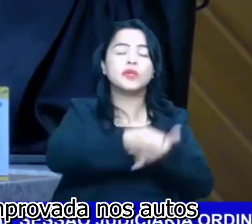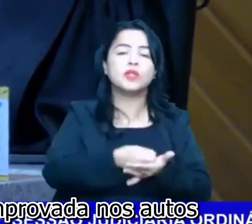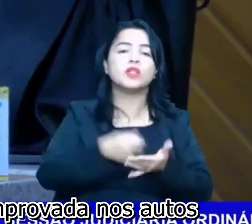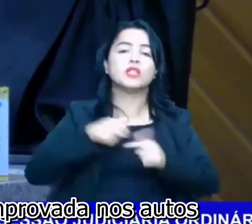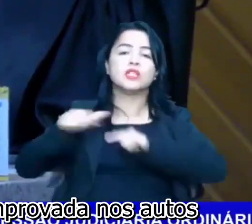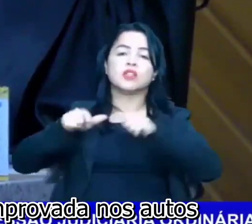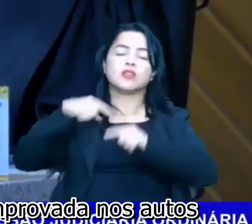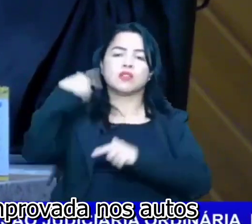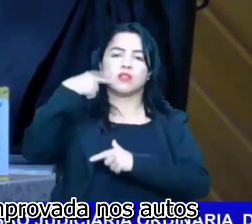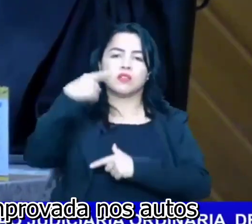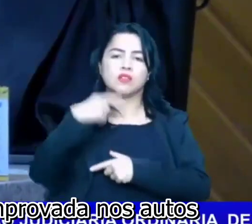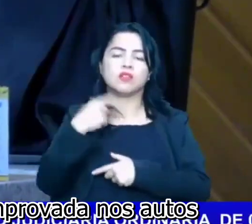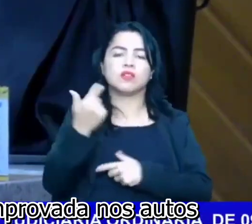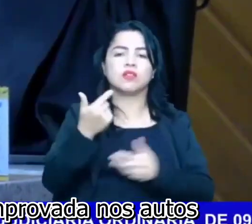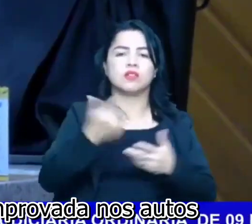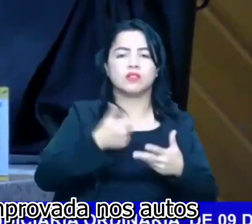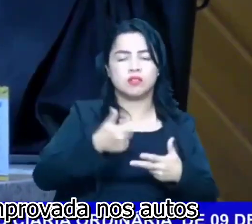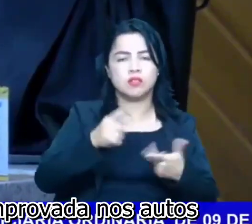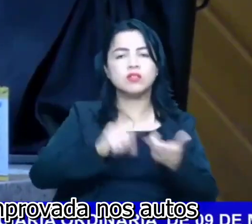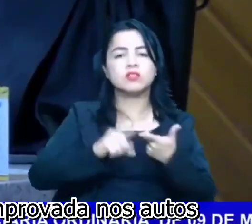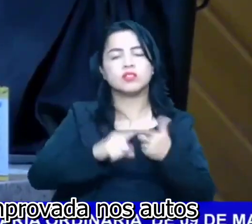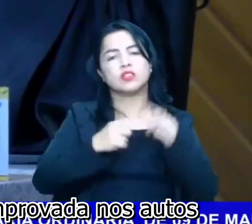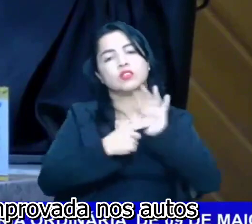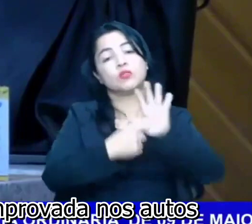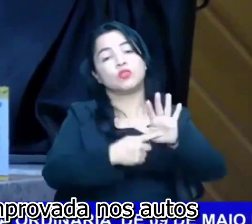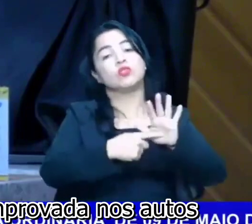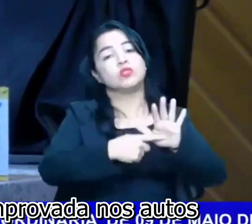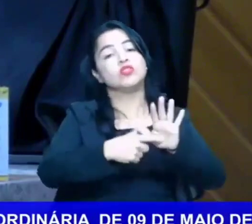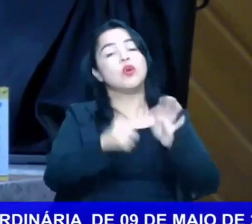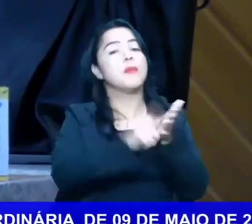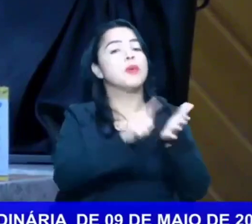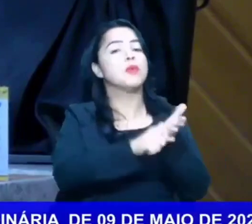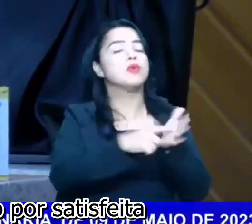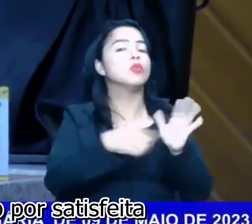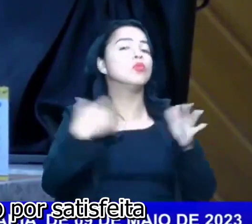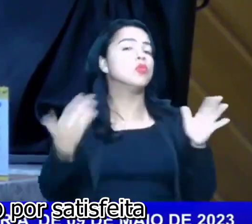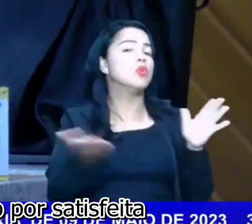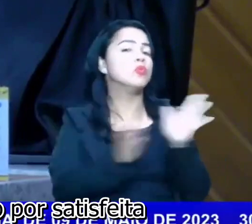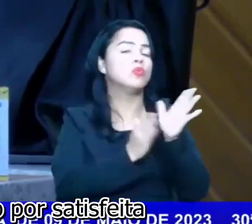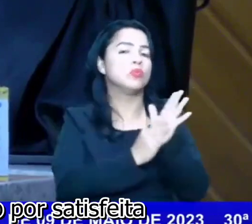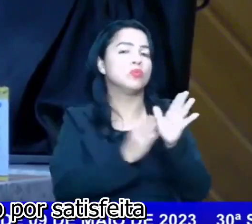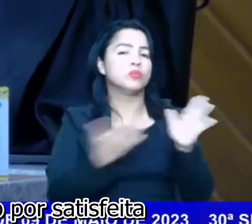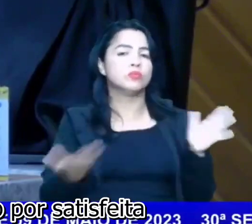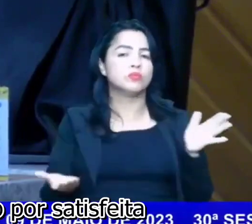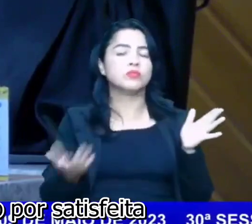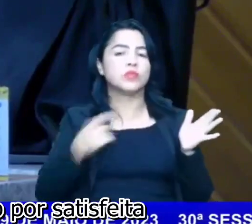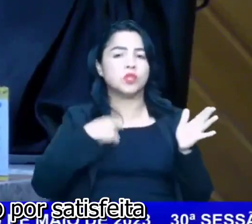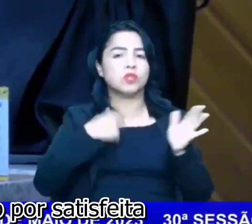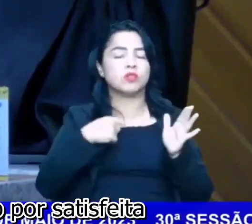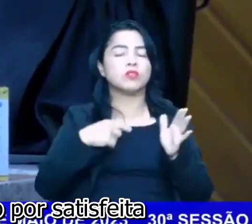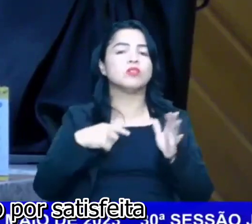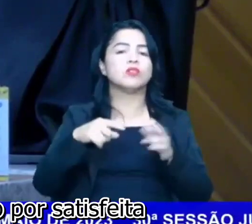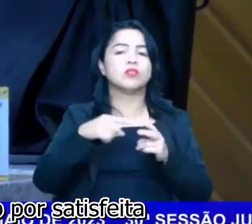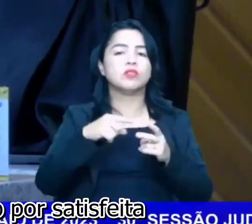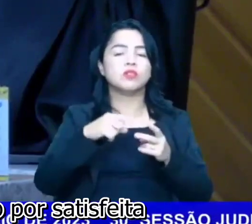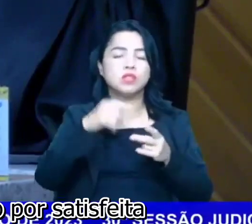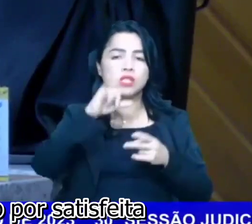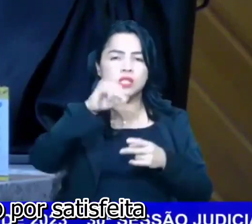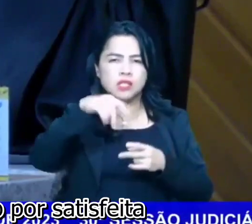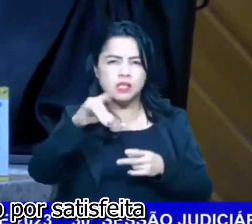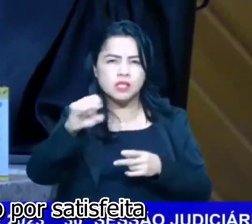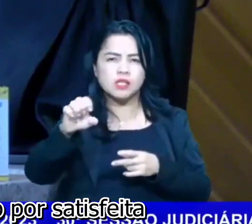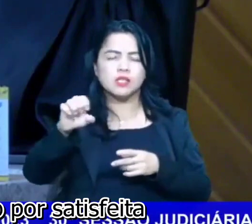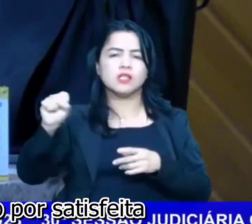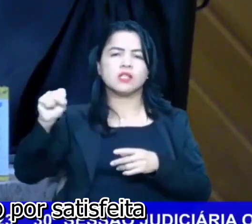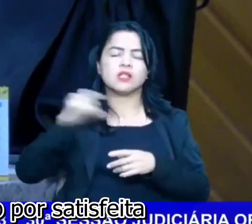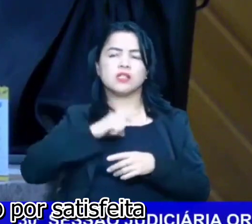advocatício, secundariamente restou demonstrado e comprovado nos autos, o qual faço menção dos IDs, motivo pelo